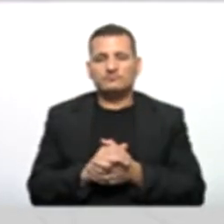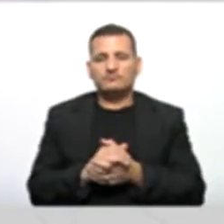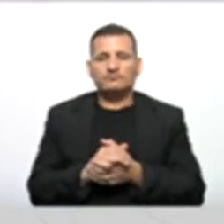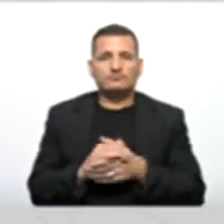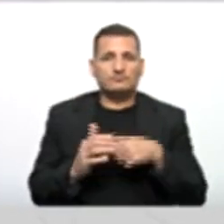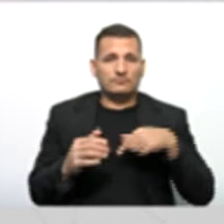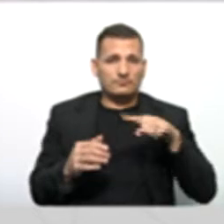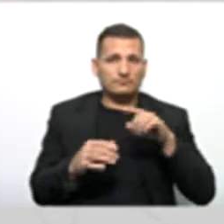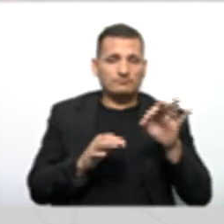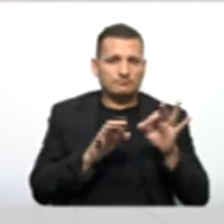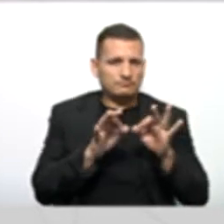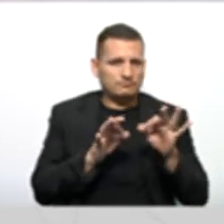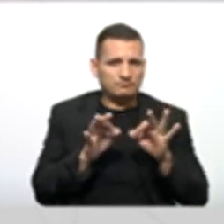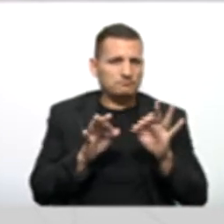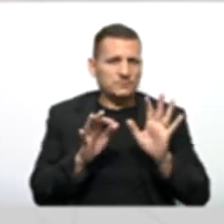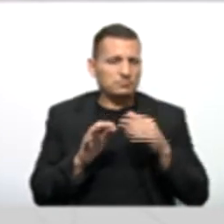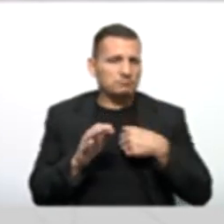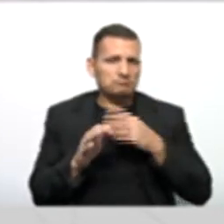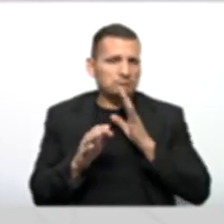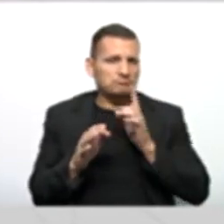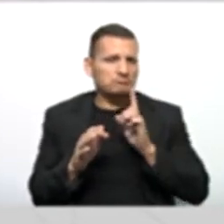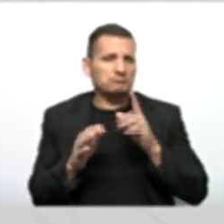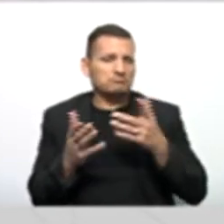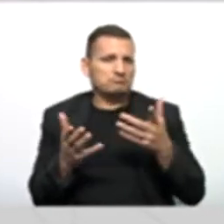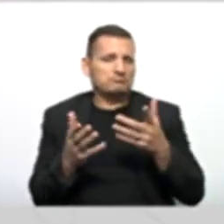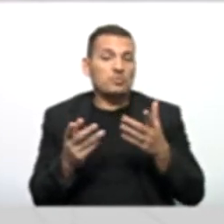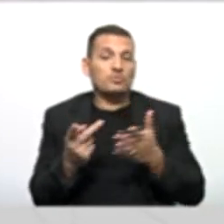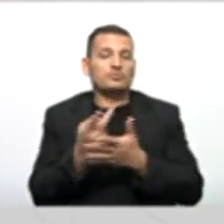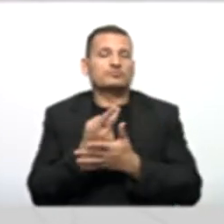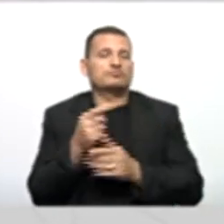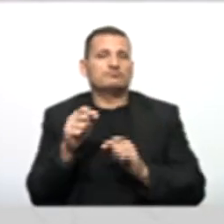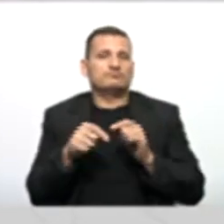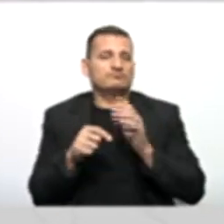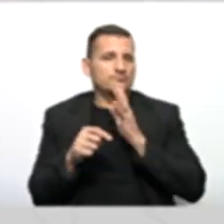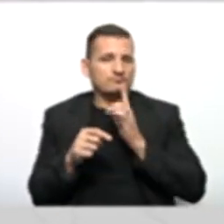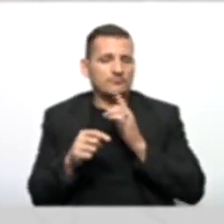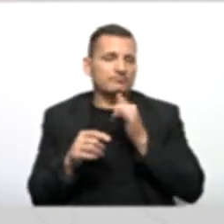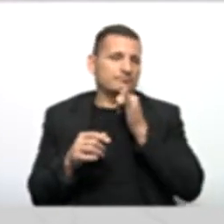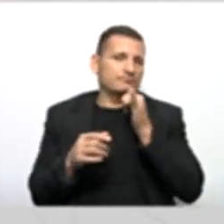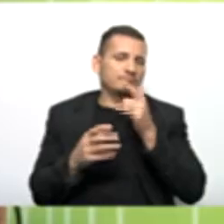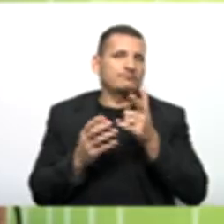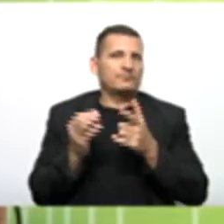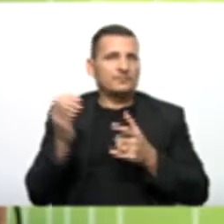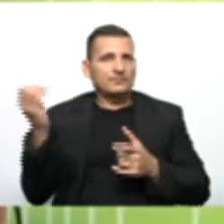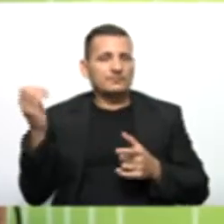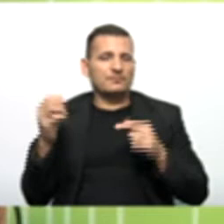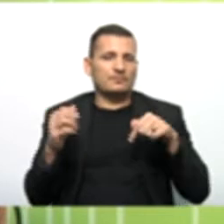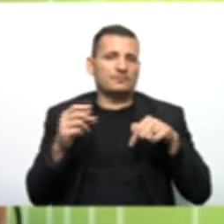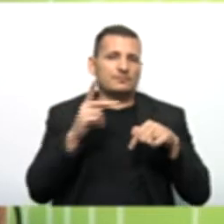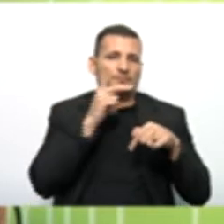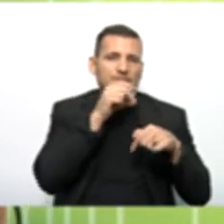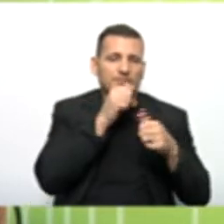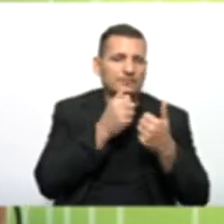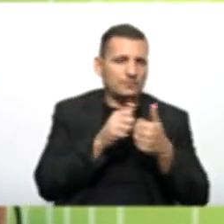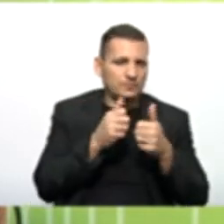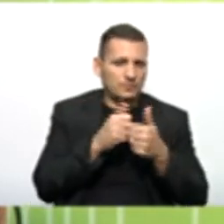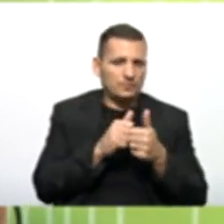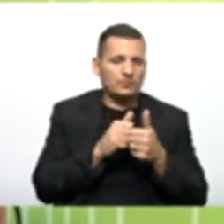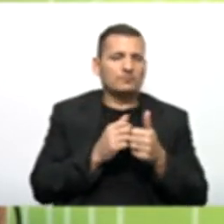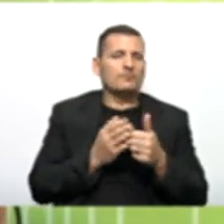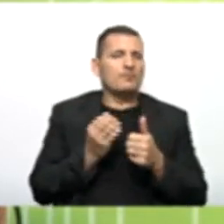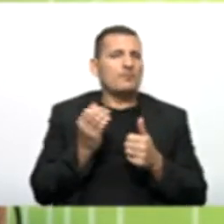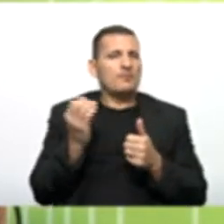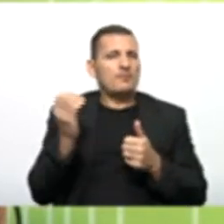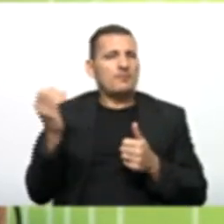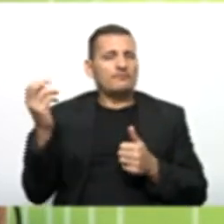alguma coisa, a gente não tem conhecimento do que pode acontecer. A gente vai planejar uma viagem, vai pegar um ônibus aqui de Porto Velho até